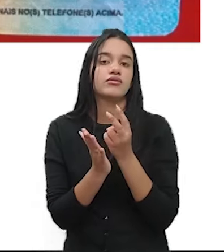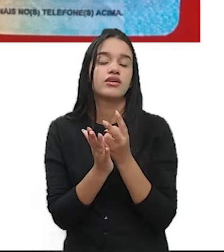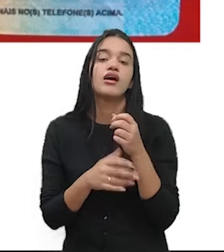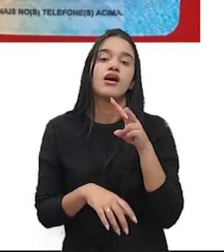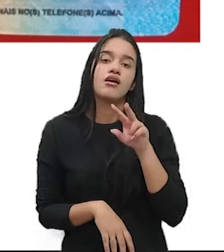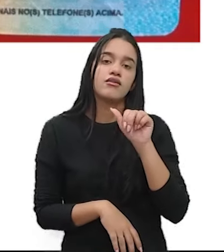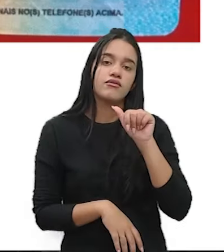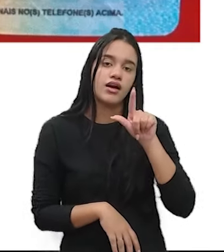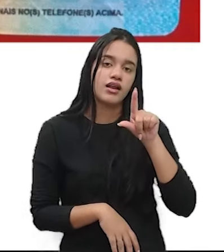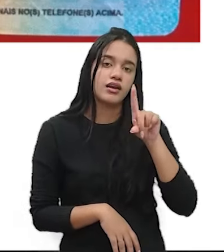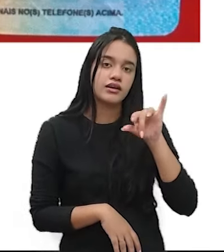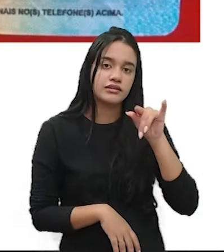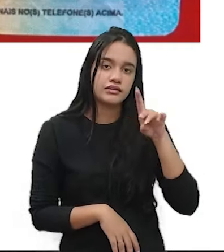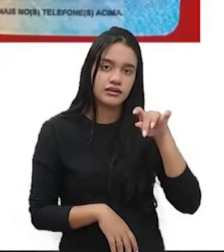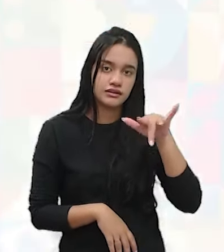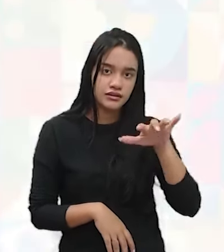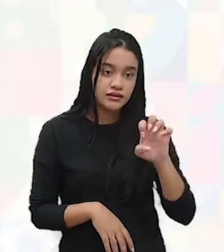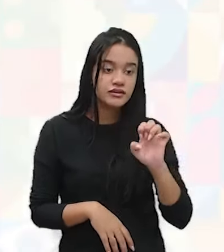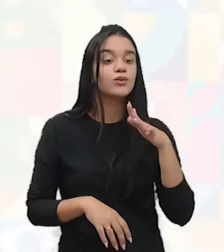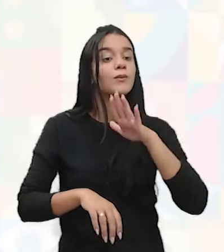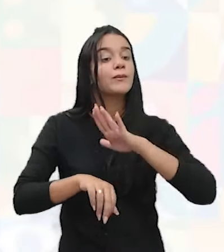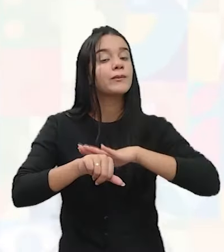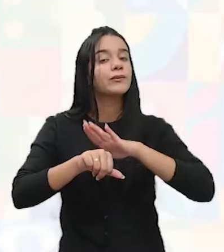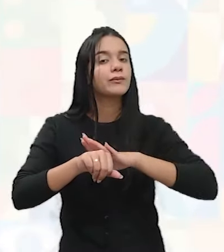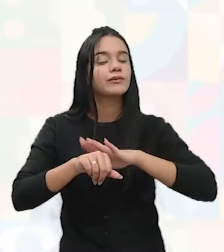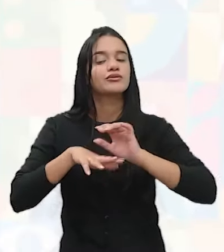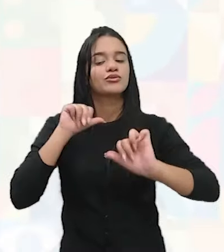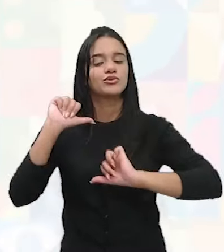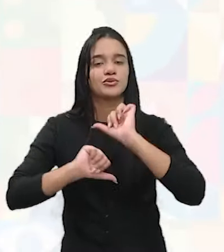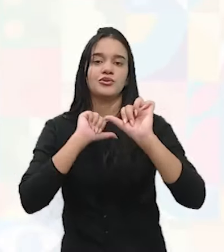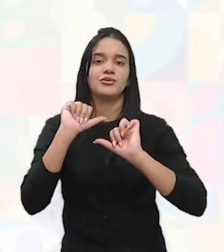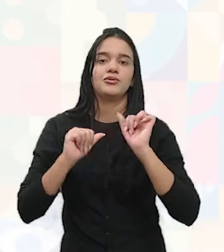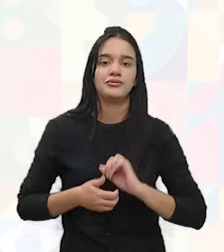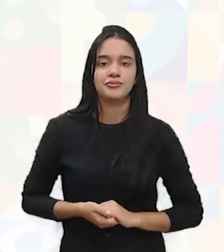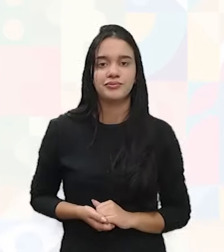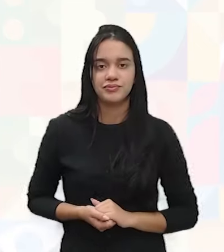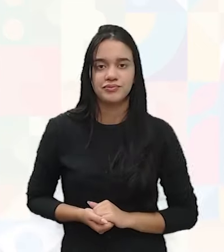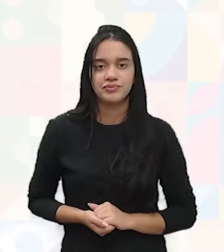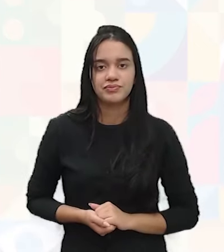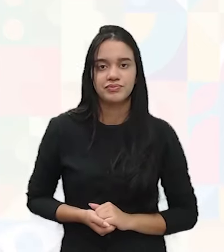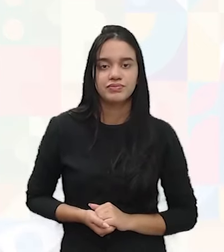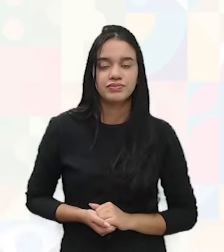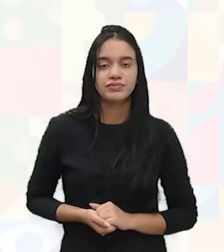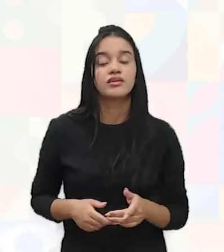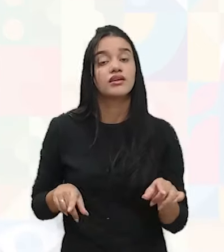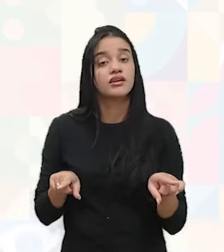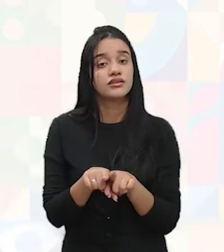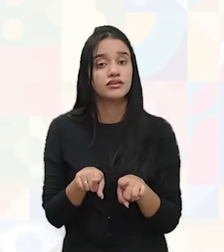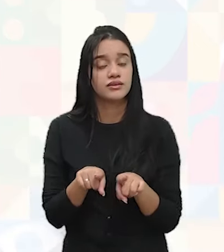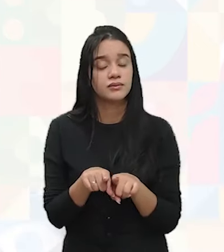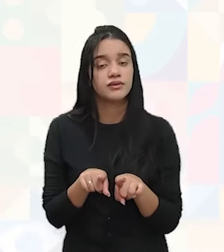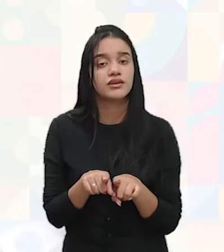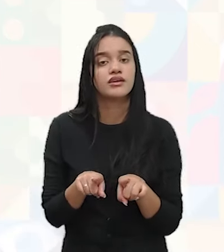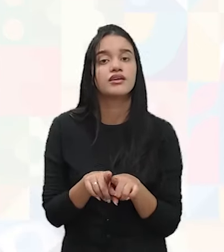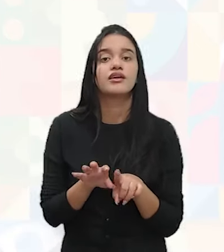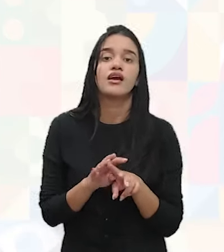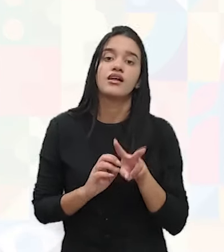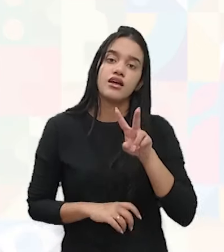ano para saber quando é o momento de fazer a troca do seu extintor de incêndio Além disso da mesma forma da